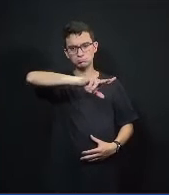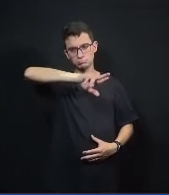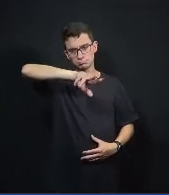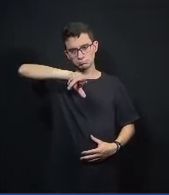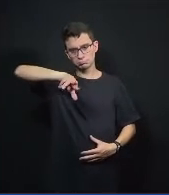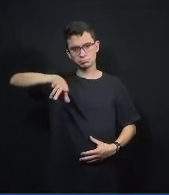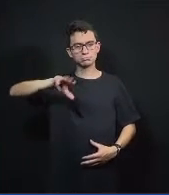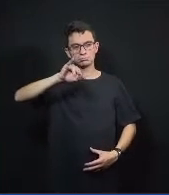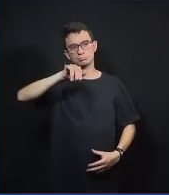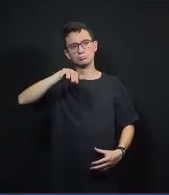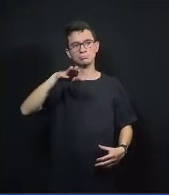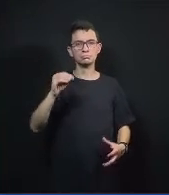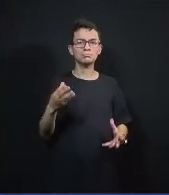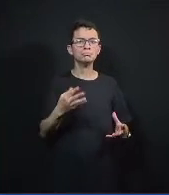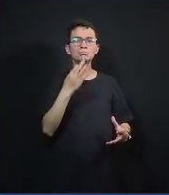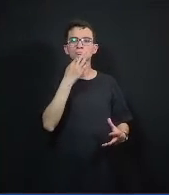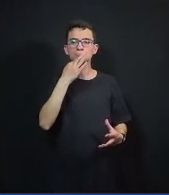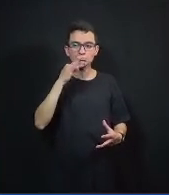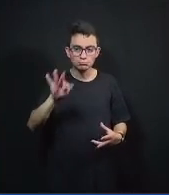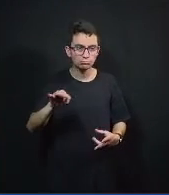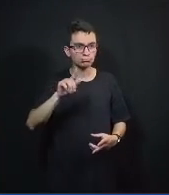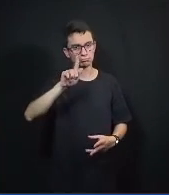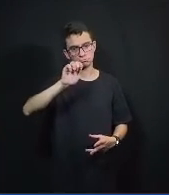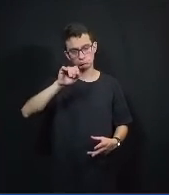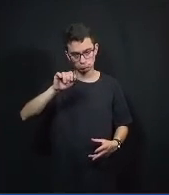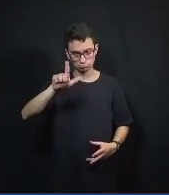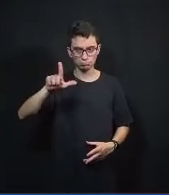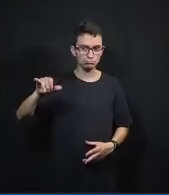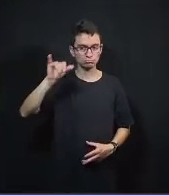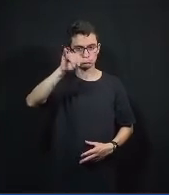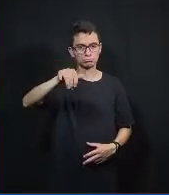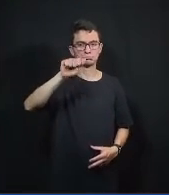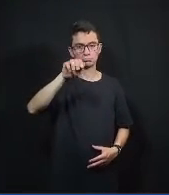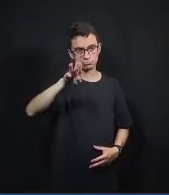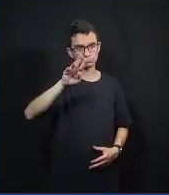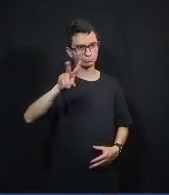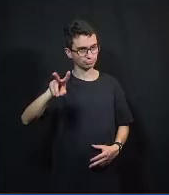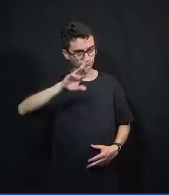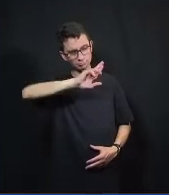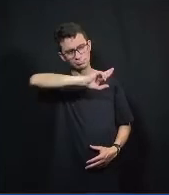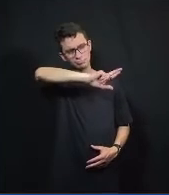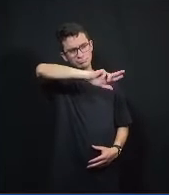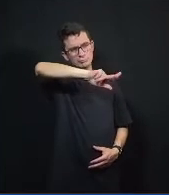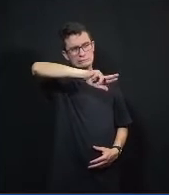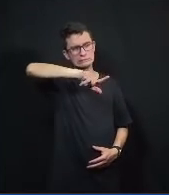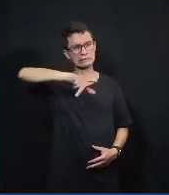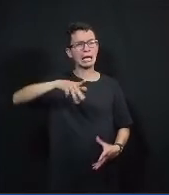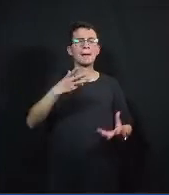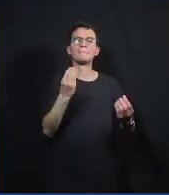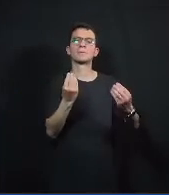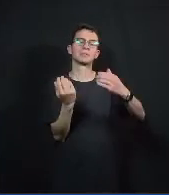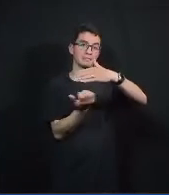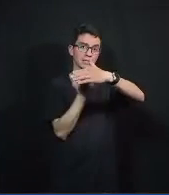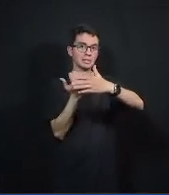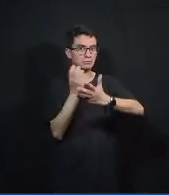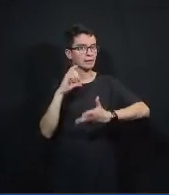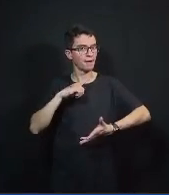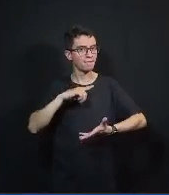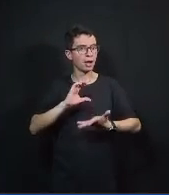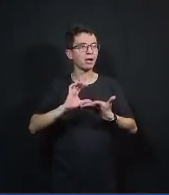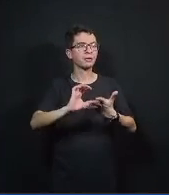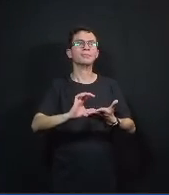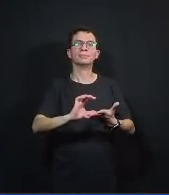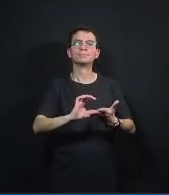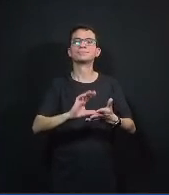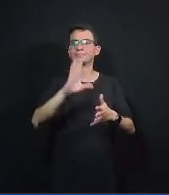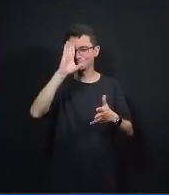Caoa, a TAM, a Gol, a BNT, a Ambev, Falconi, dentre outras. Enfim, as eleições municipais de 2020